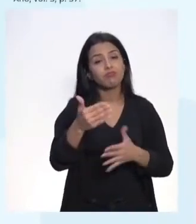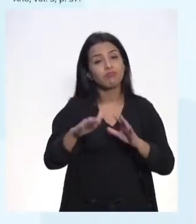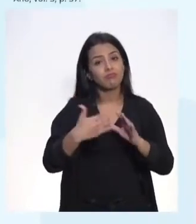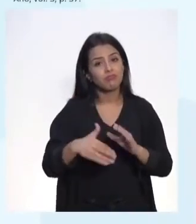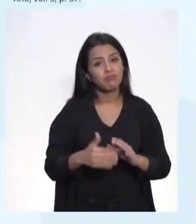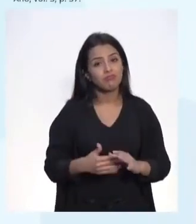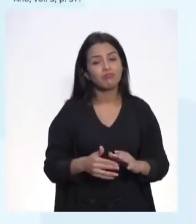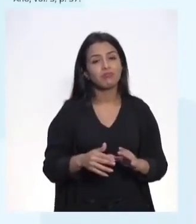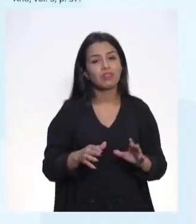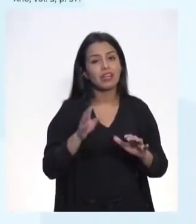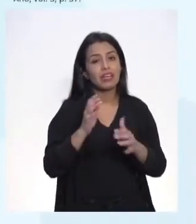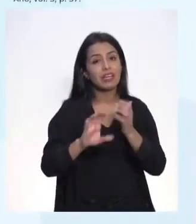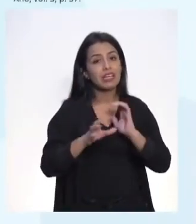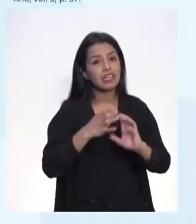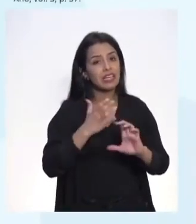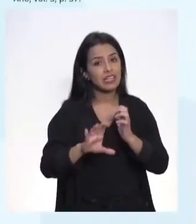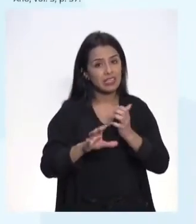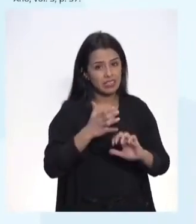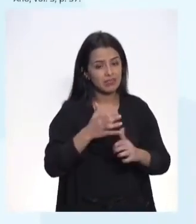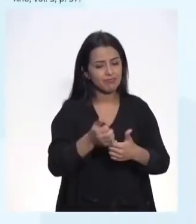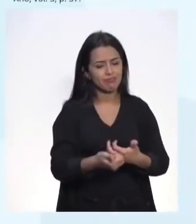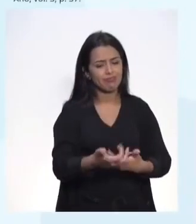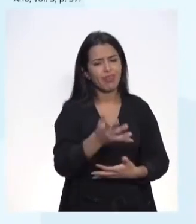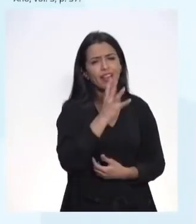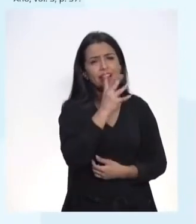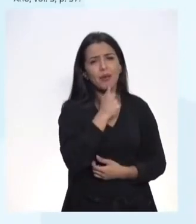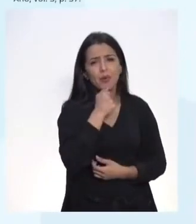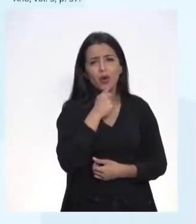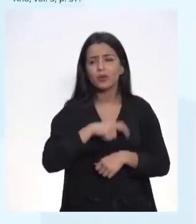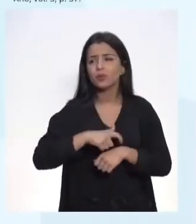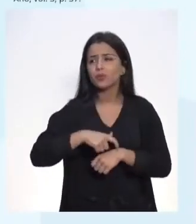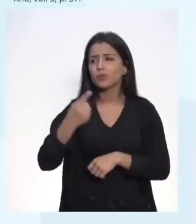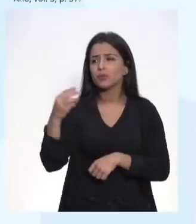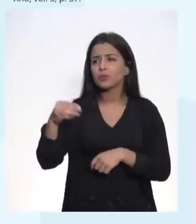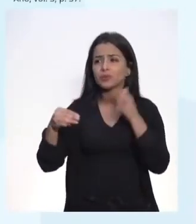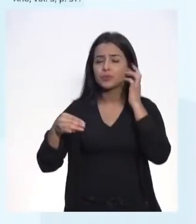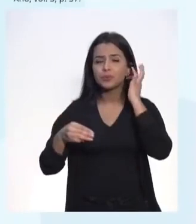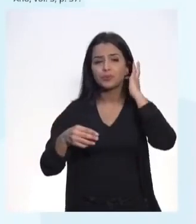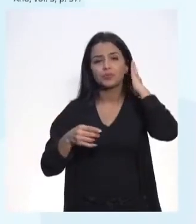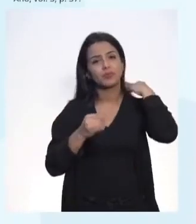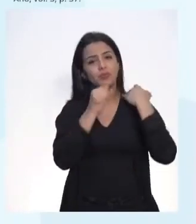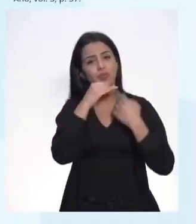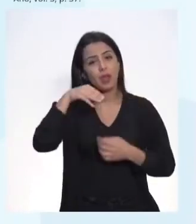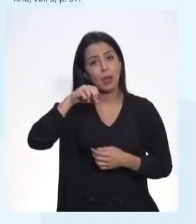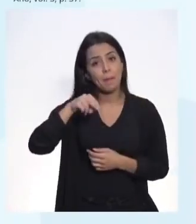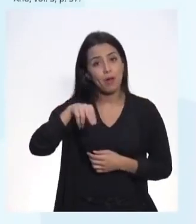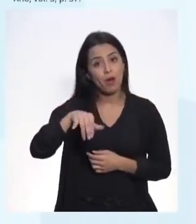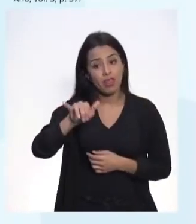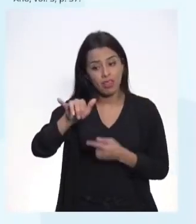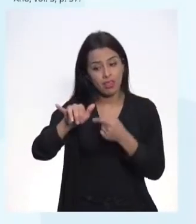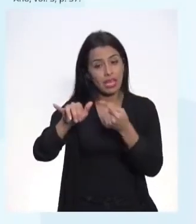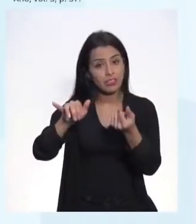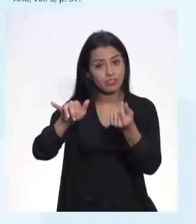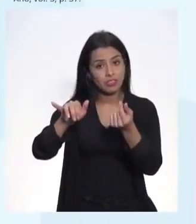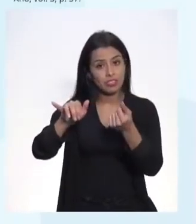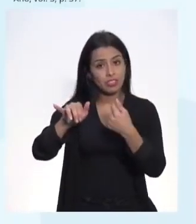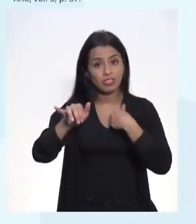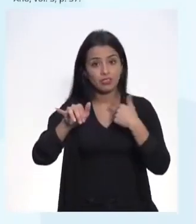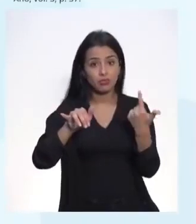dar. Minutinho, porque demora para subir. Então tá aí, ó. Money que é good, nós não have. O meu